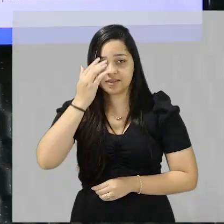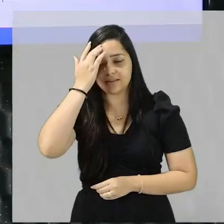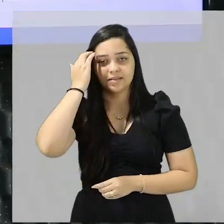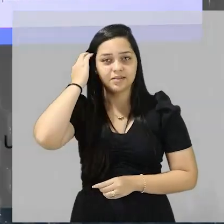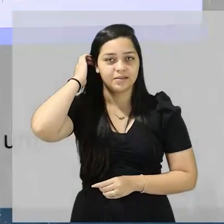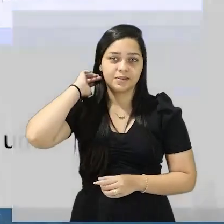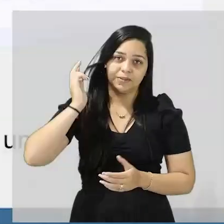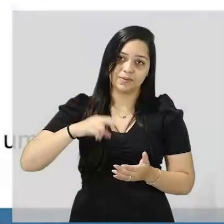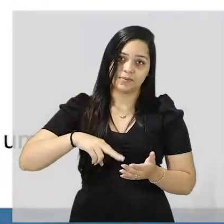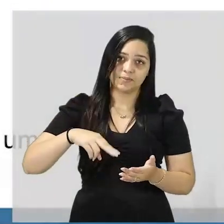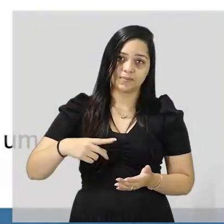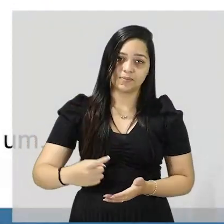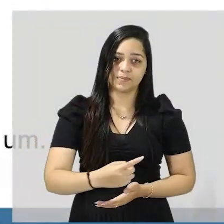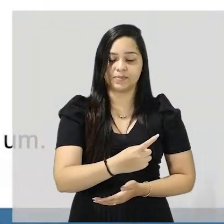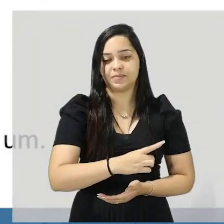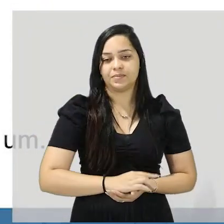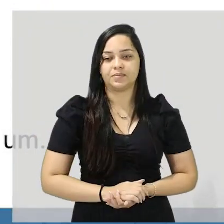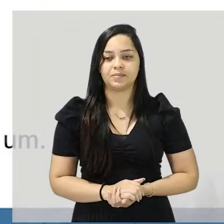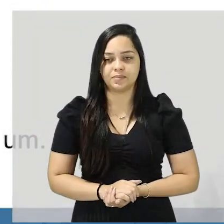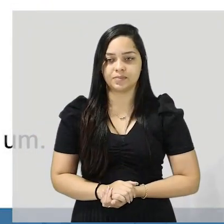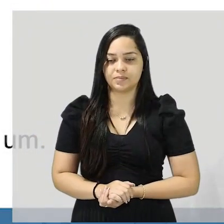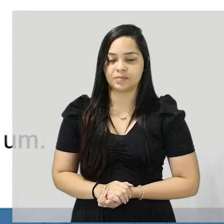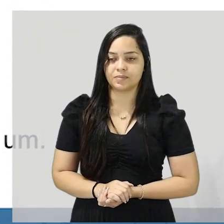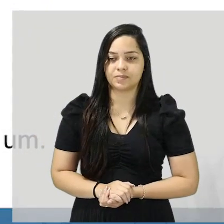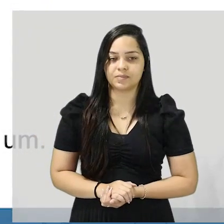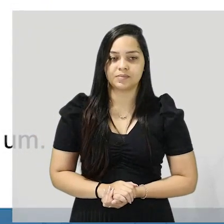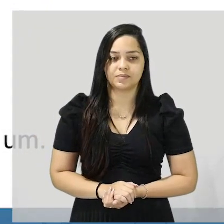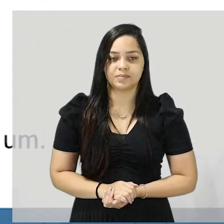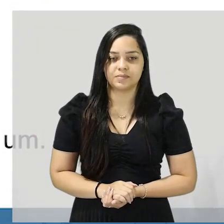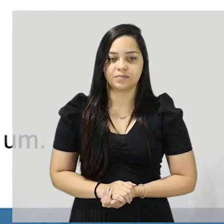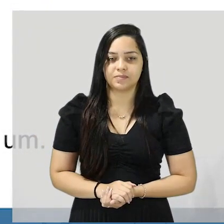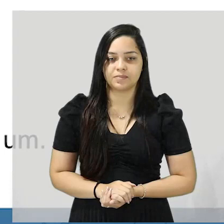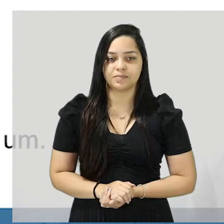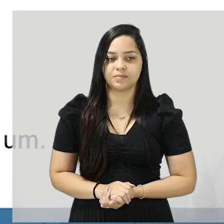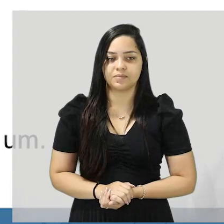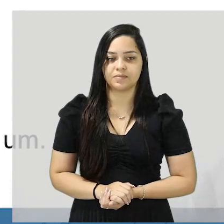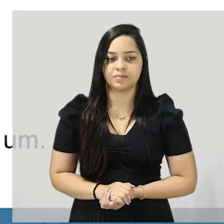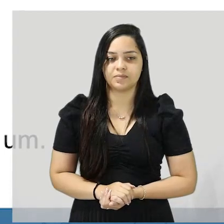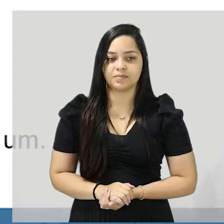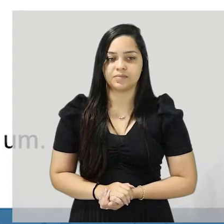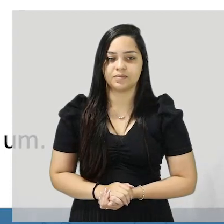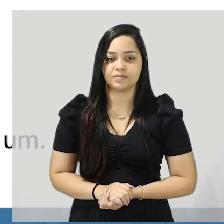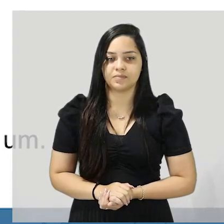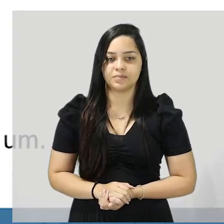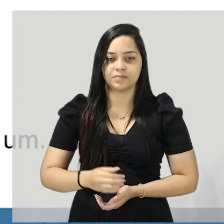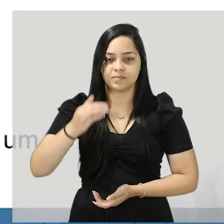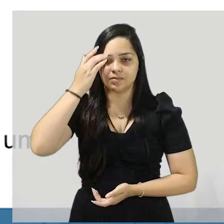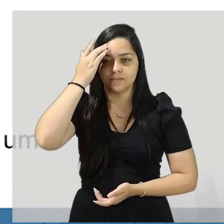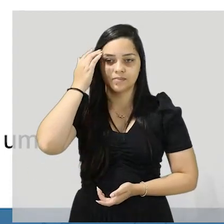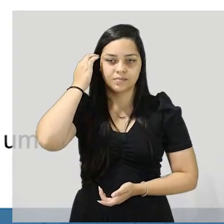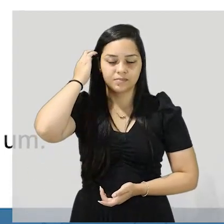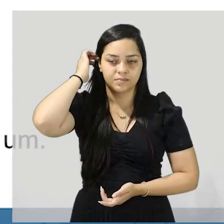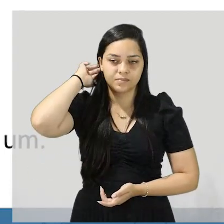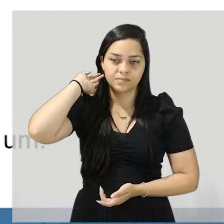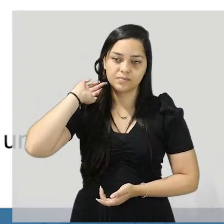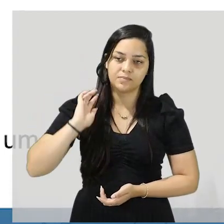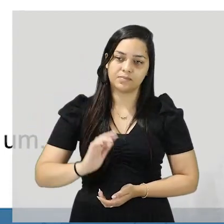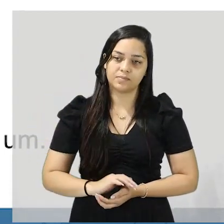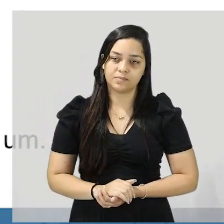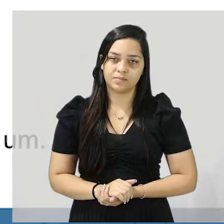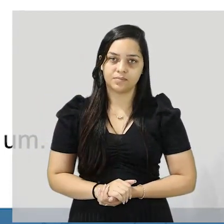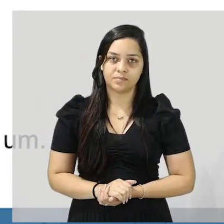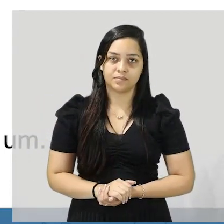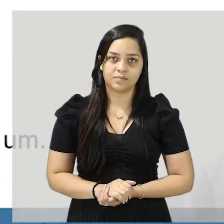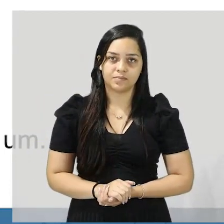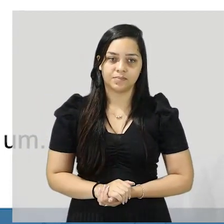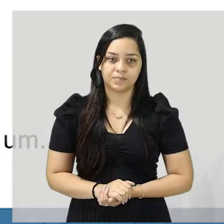exige um governo que defende a igualdade entre os cidadãos, a qual constitui a base da pátria. Sem ela, muitos